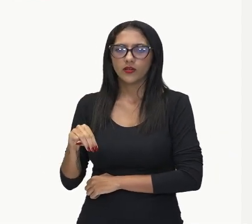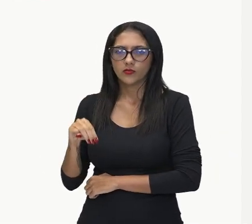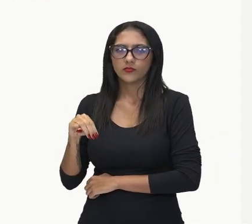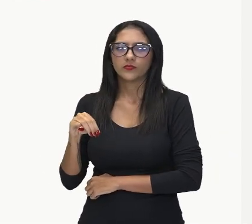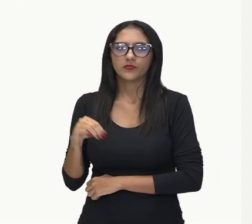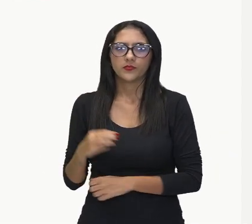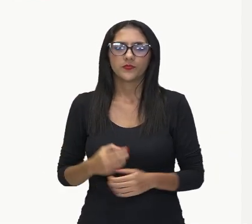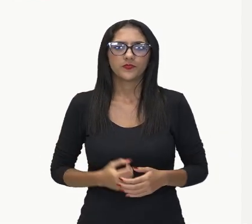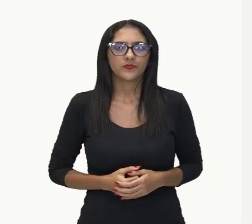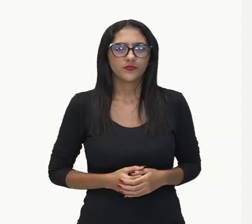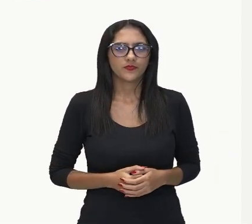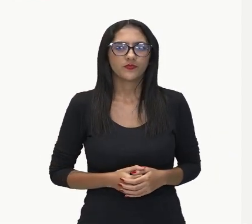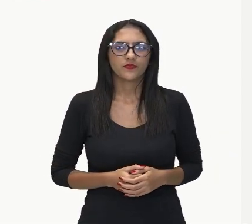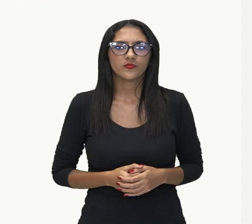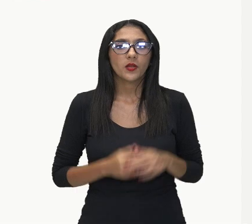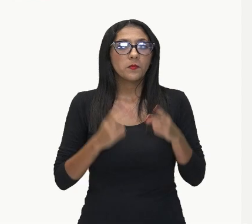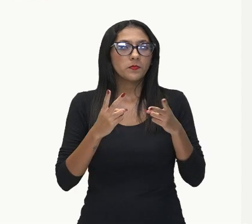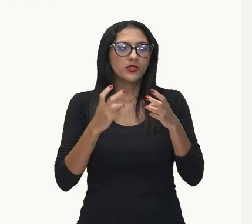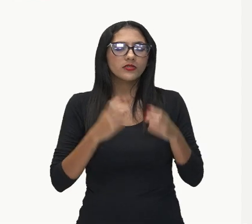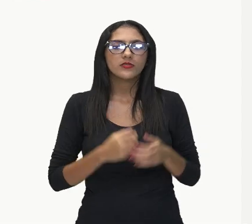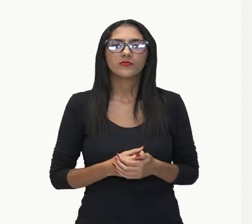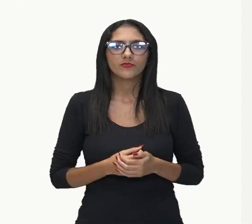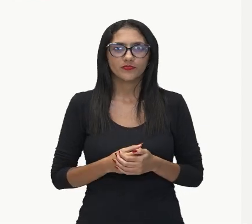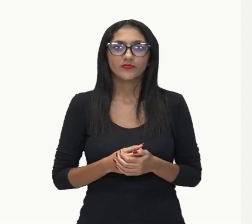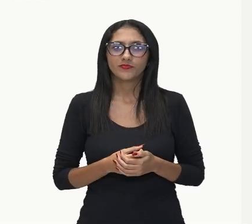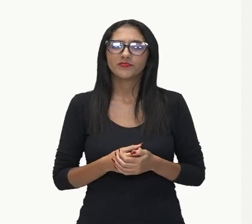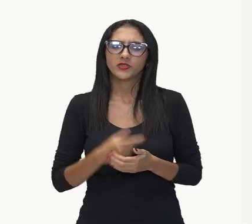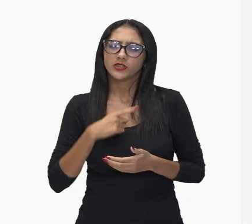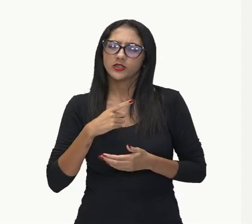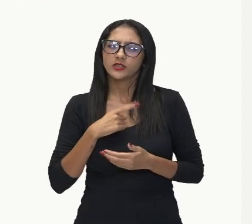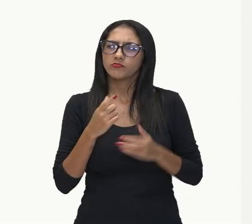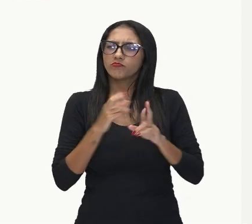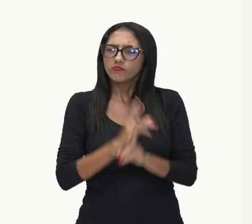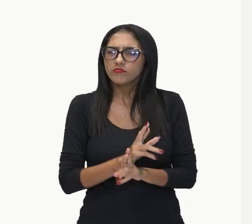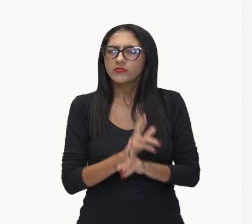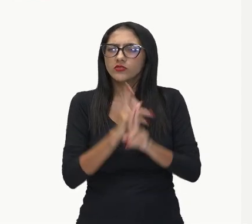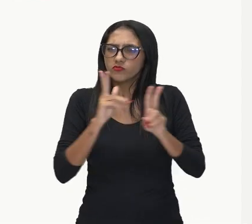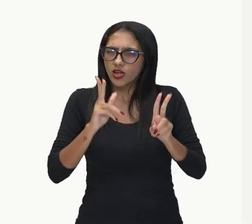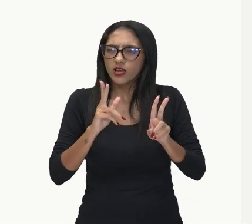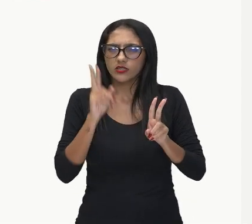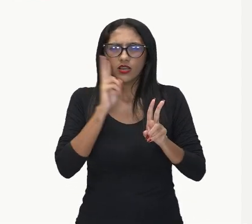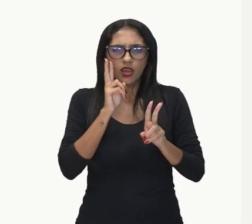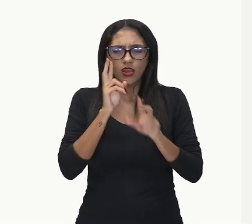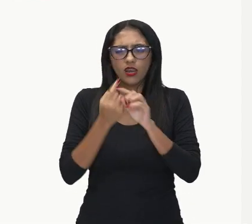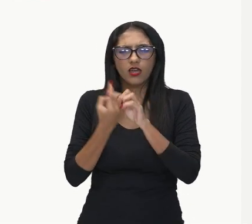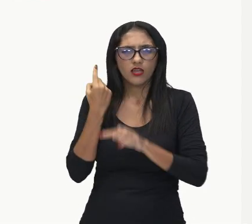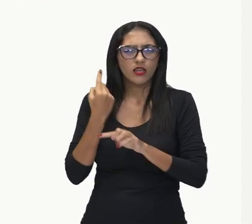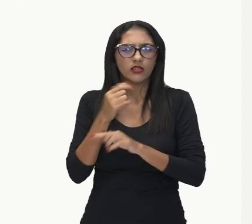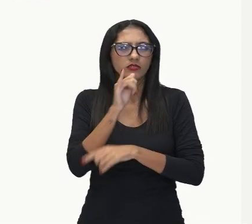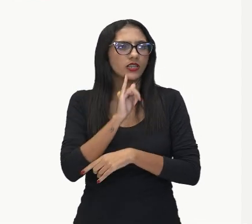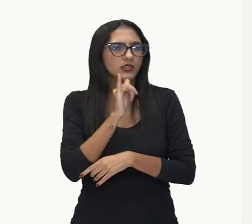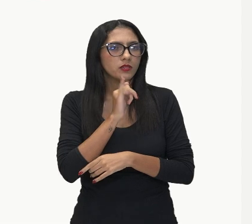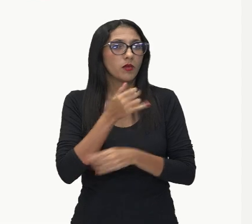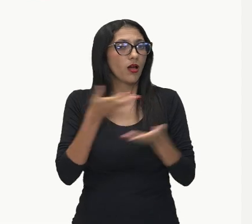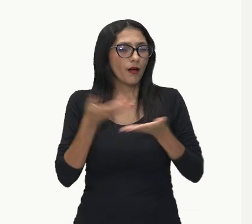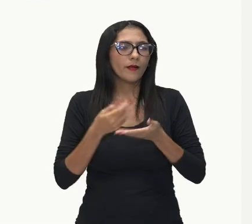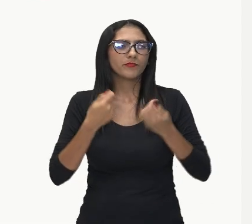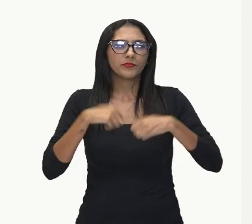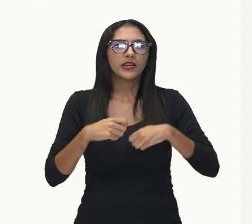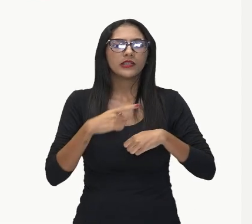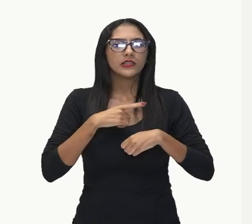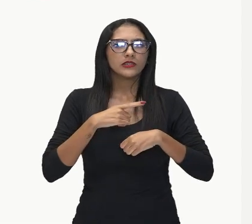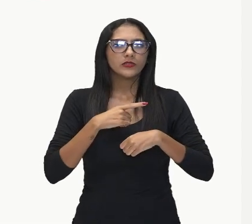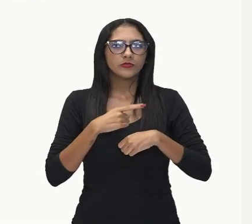central. Observem que agora, diferente dos outros exemplos, essas orações elas foram conectadas